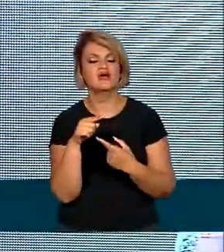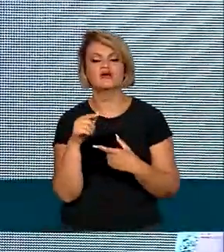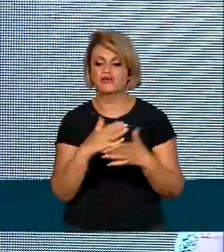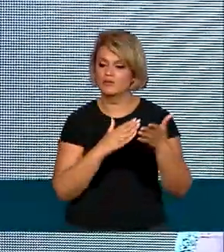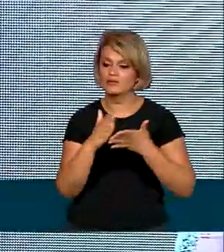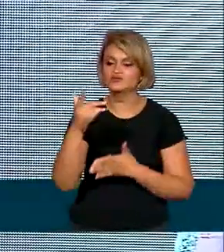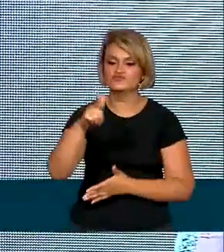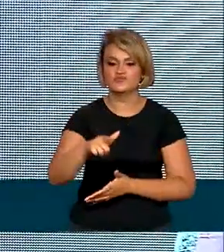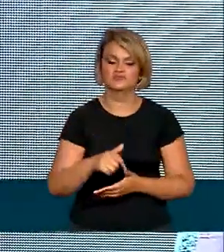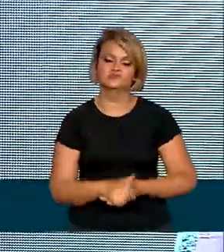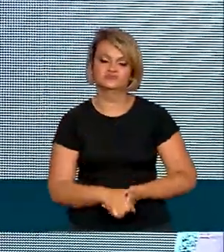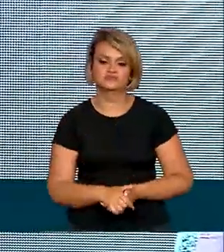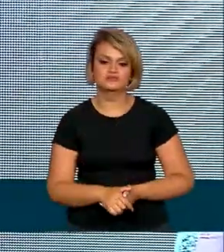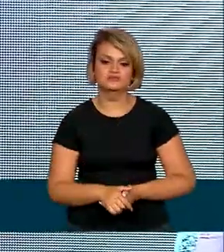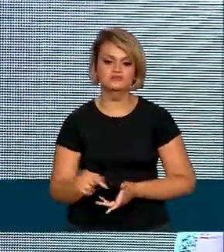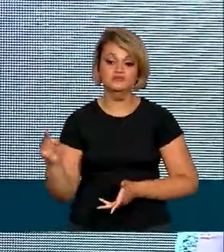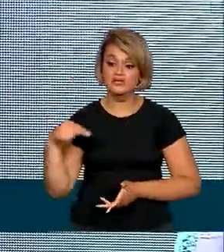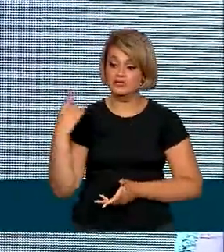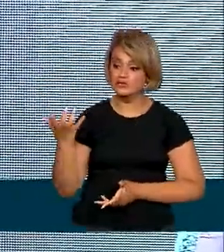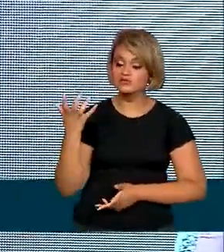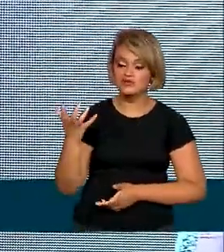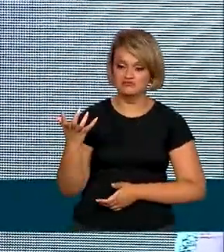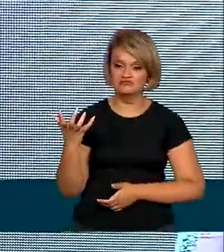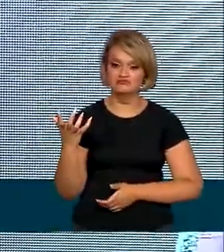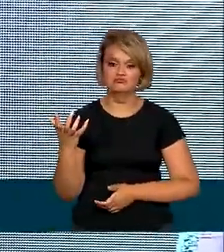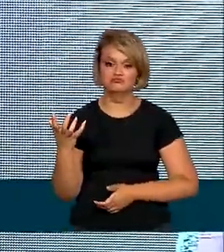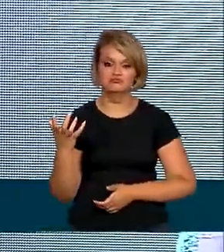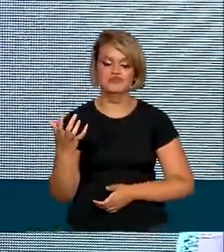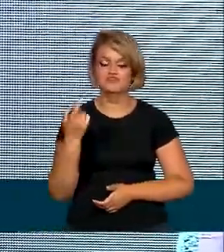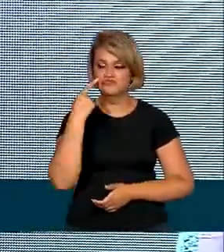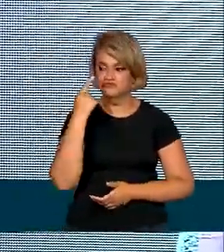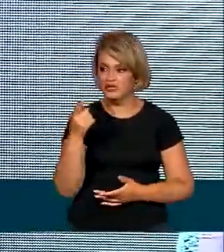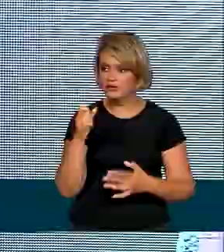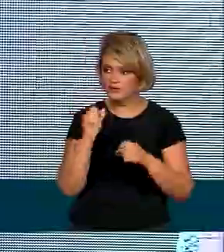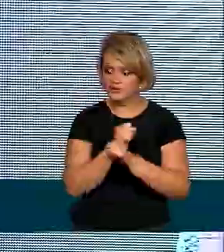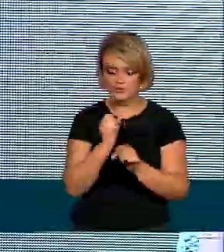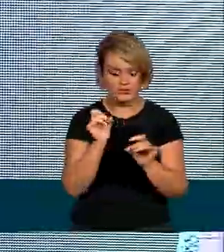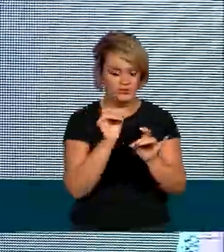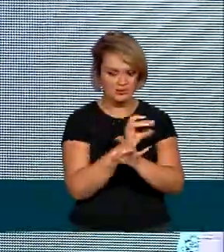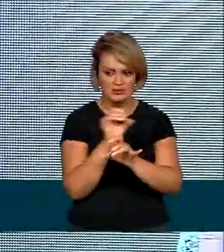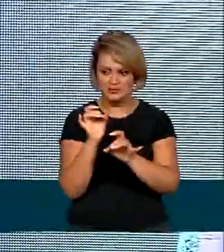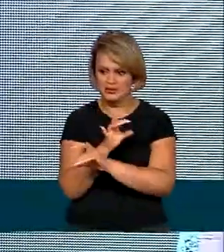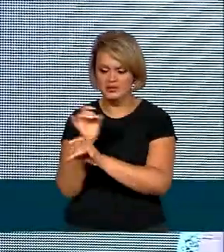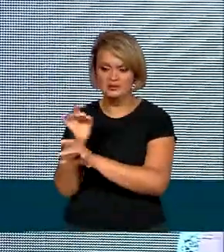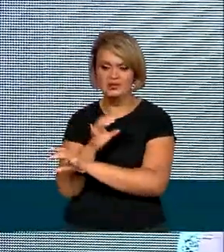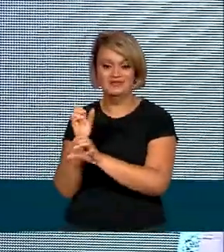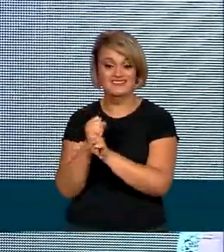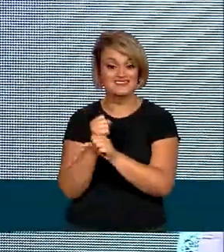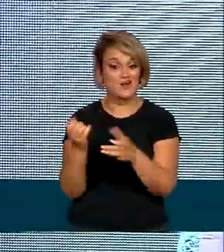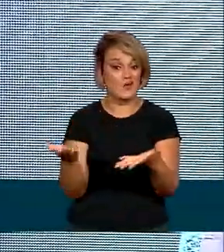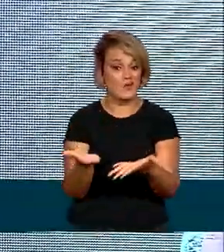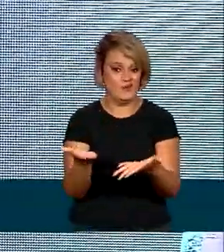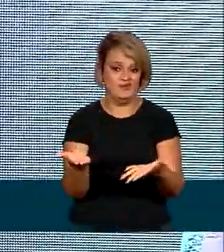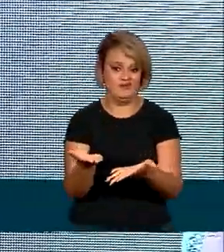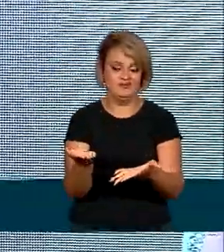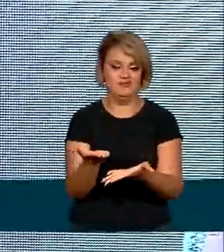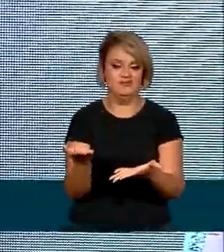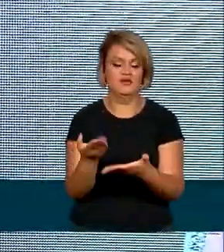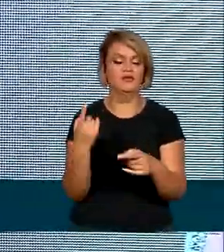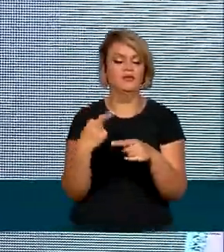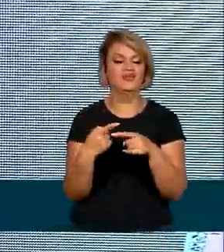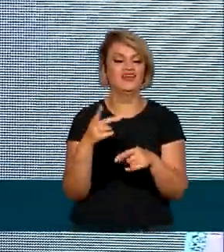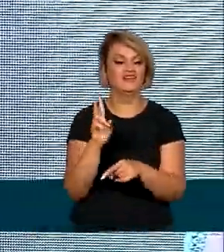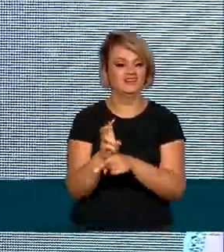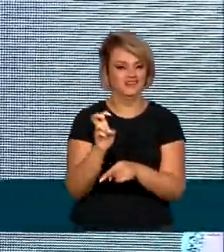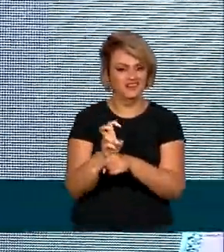reiniciá-las e queremos na sua grande maioria vê-las concluídas ainda este porque são